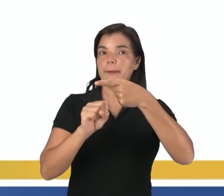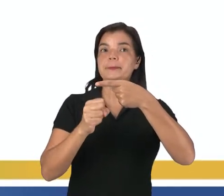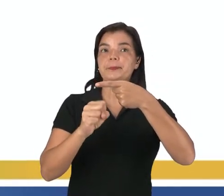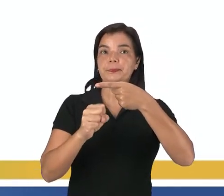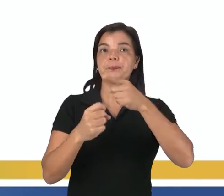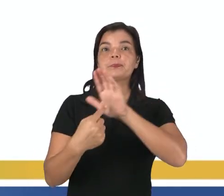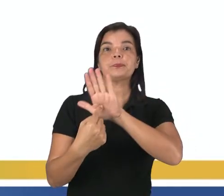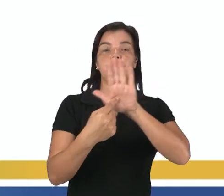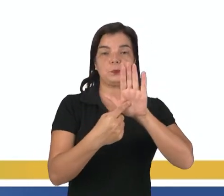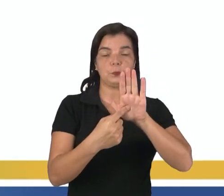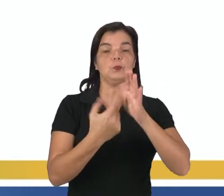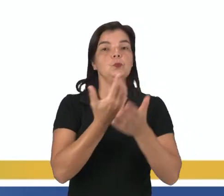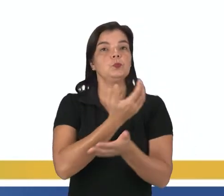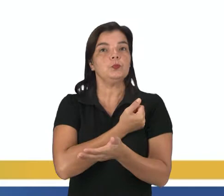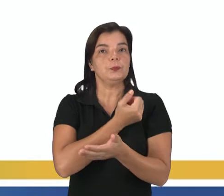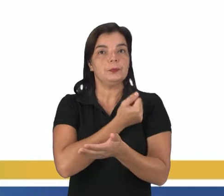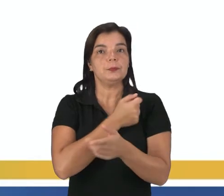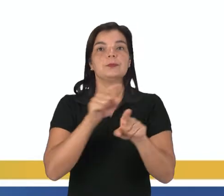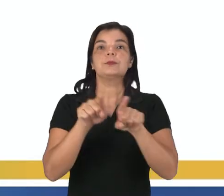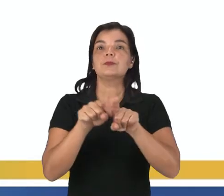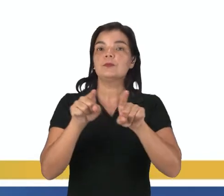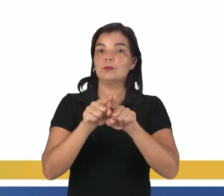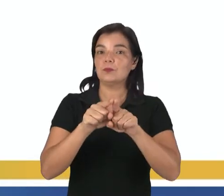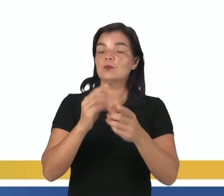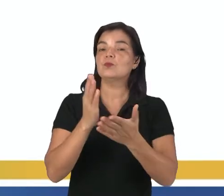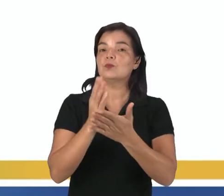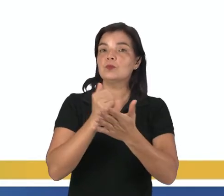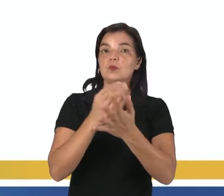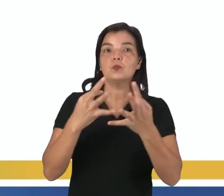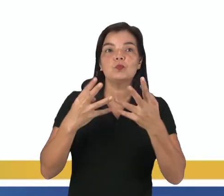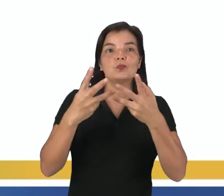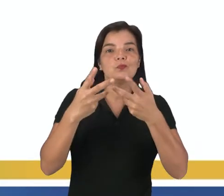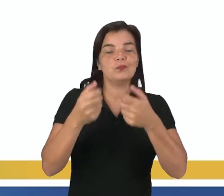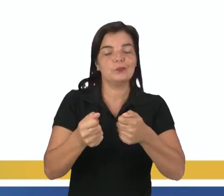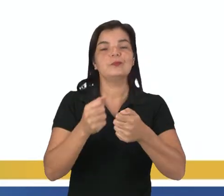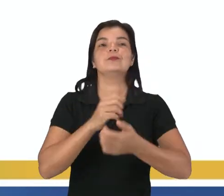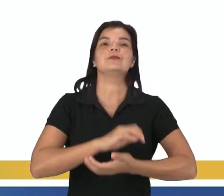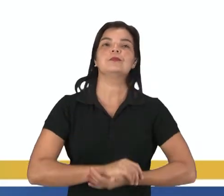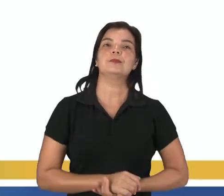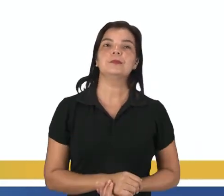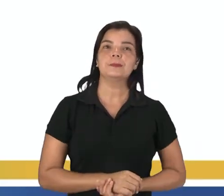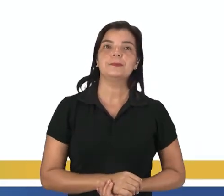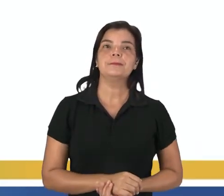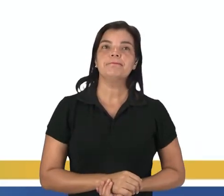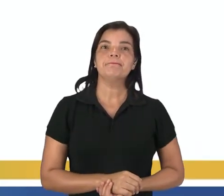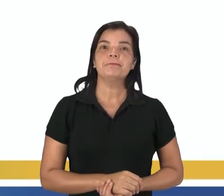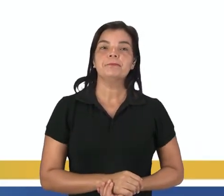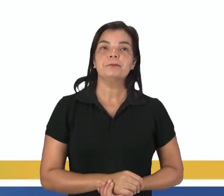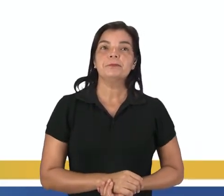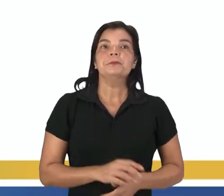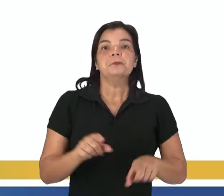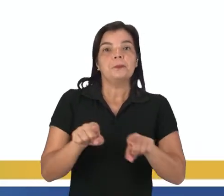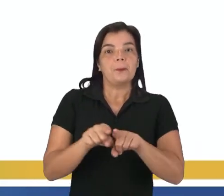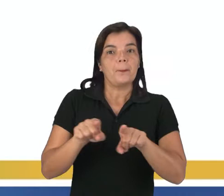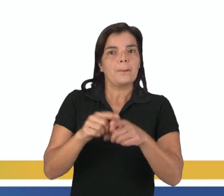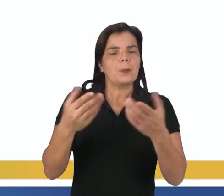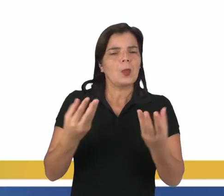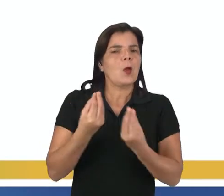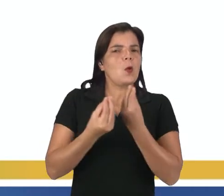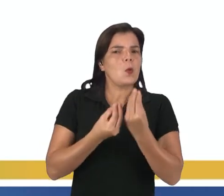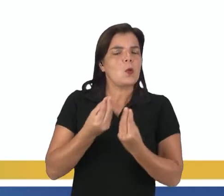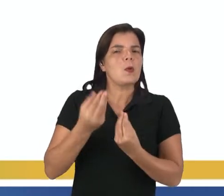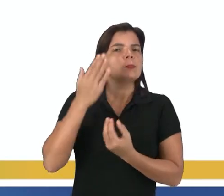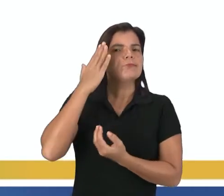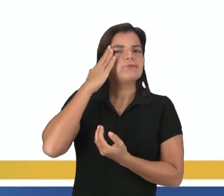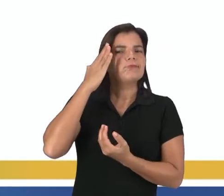ele representa o número de partes em que o inteiro foi dividido. Muito bem. Bom, vamos falar